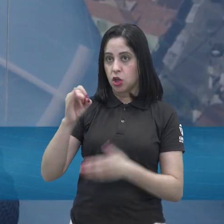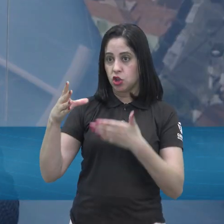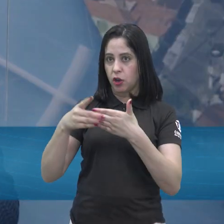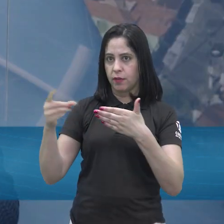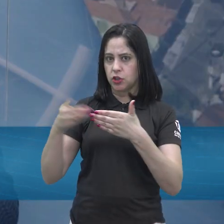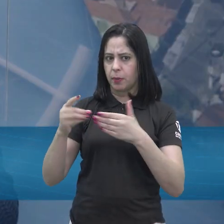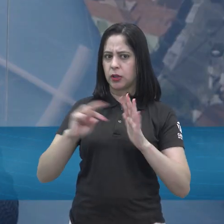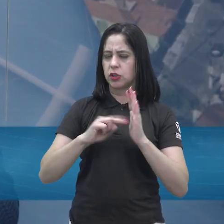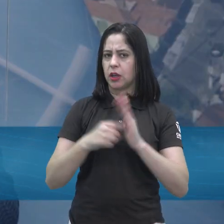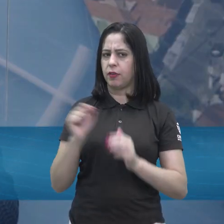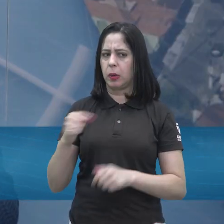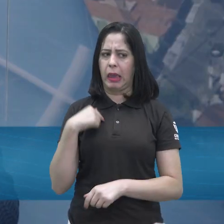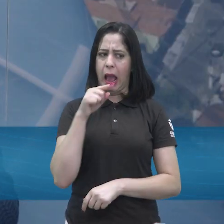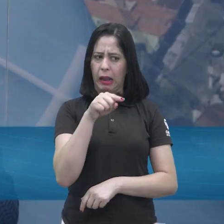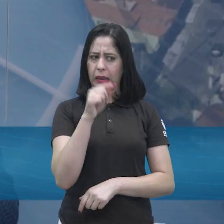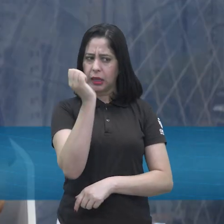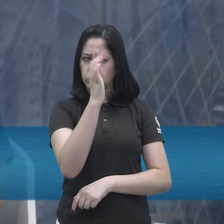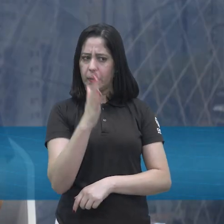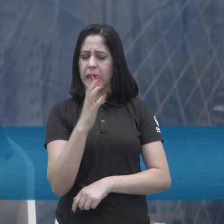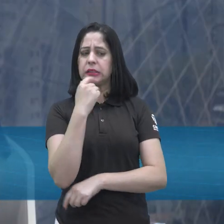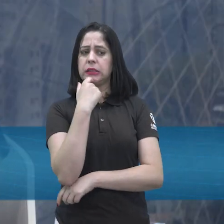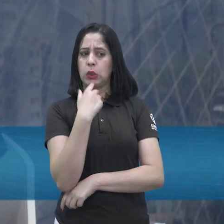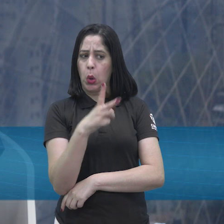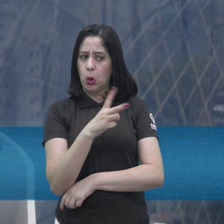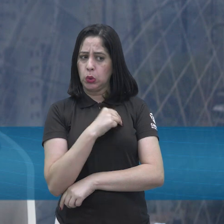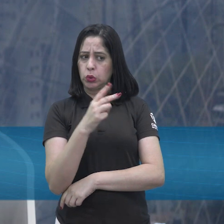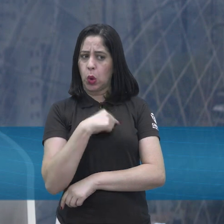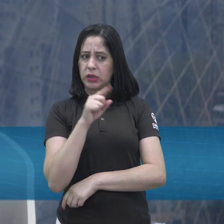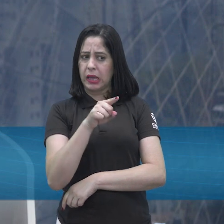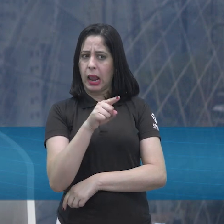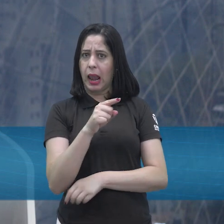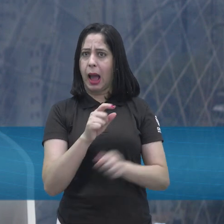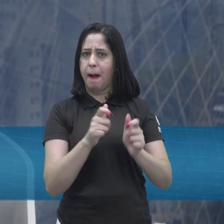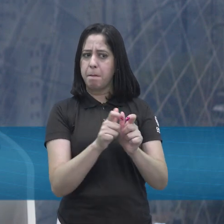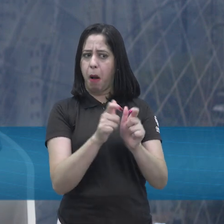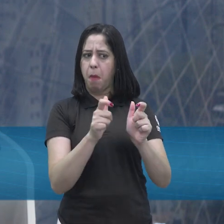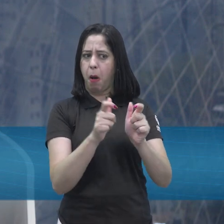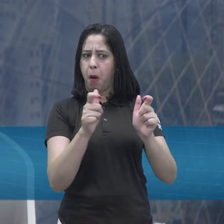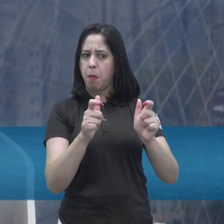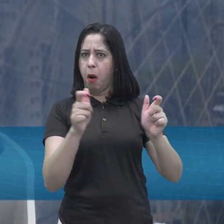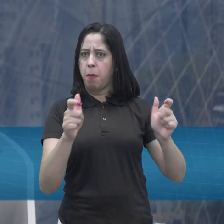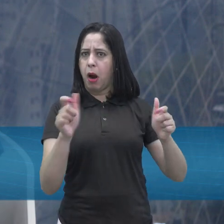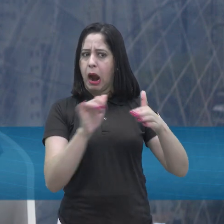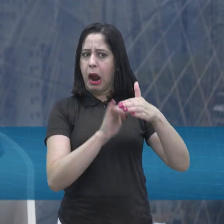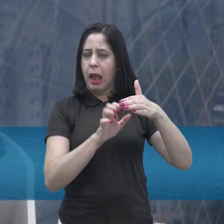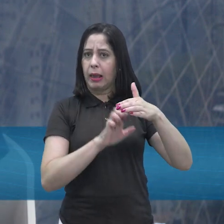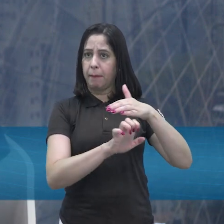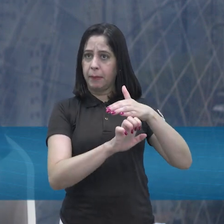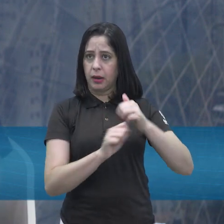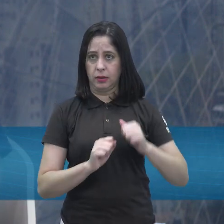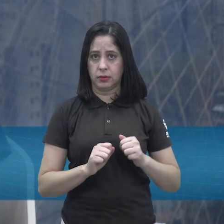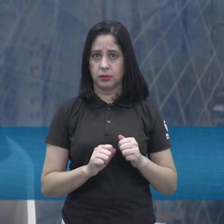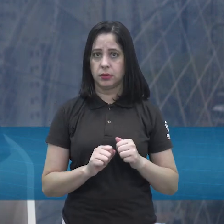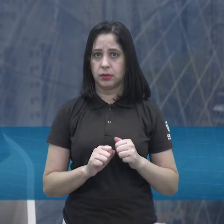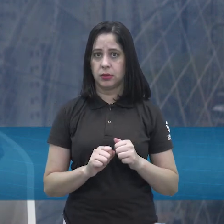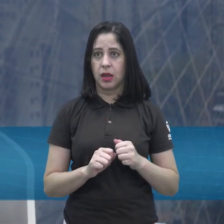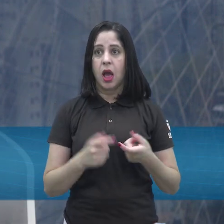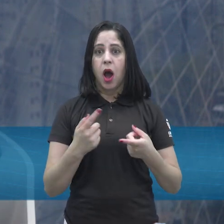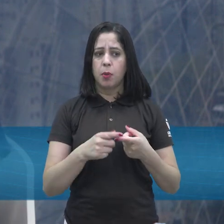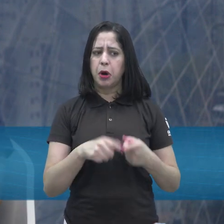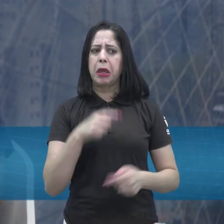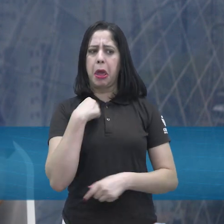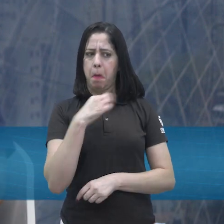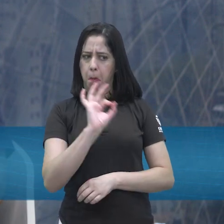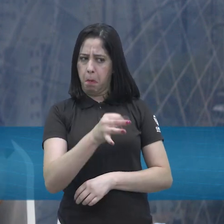mundo está olhando para a gente falando, olha, o Brasil é sim um fomentador de startups, o Brasil provavelmente, as incubadoras que a gente tem,